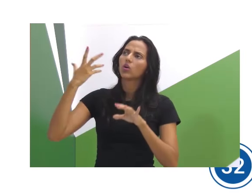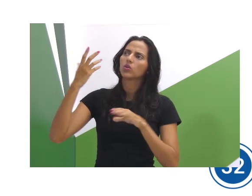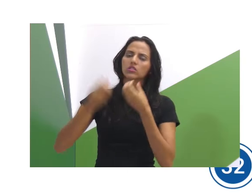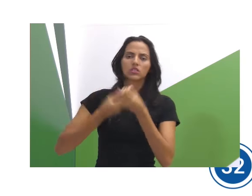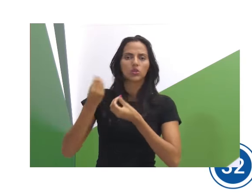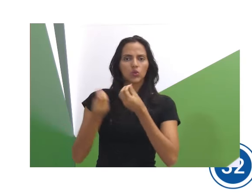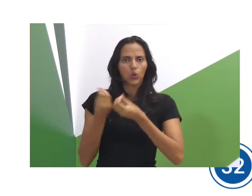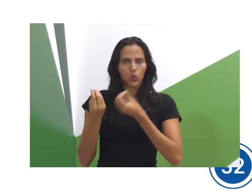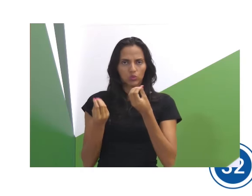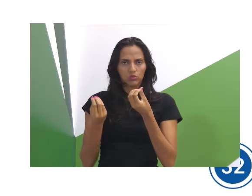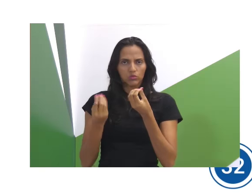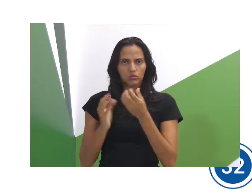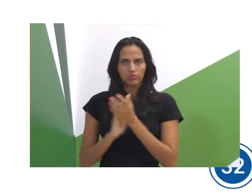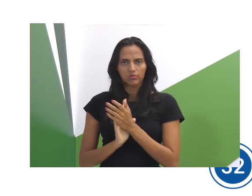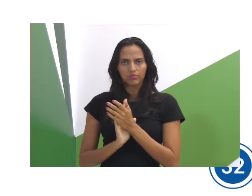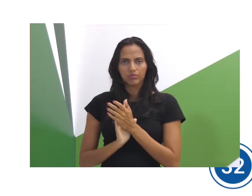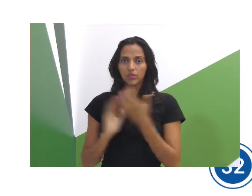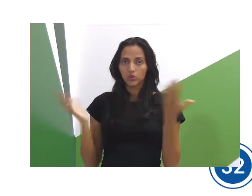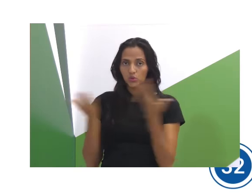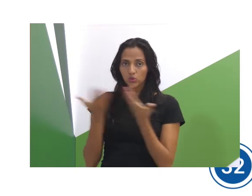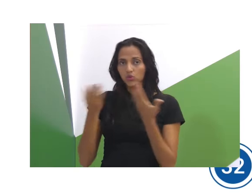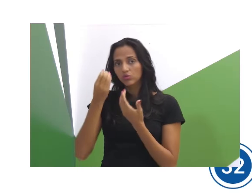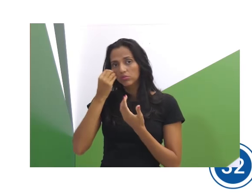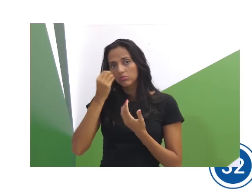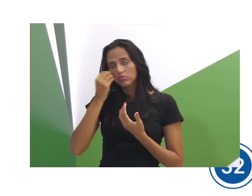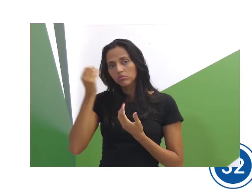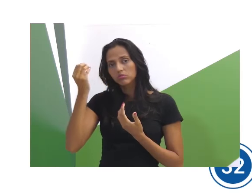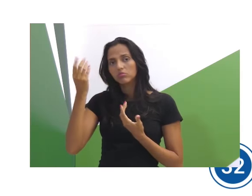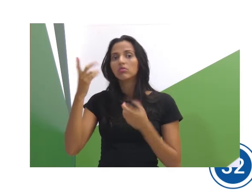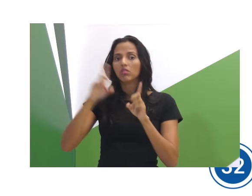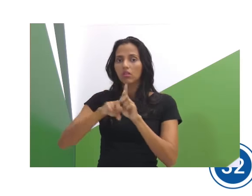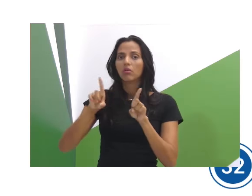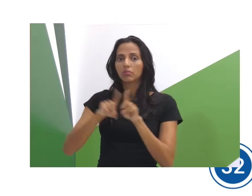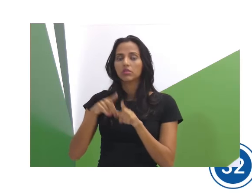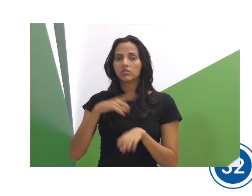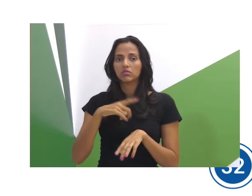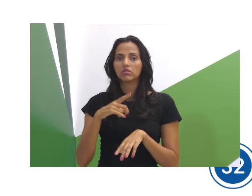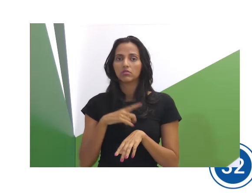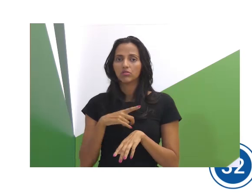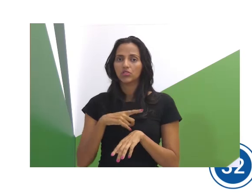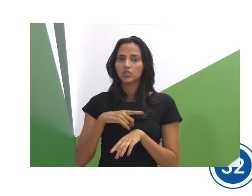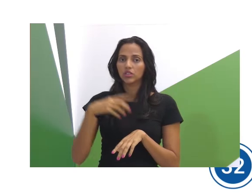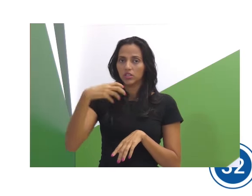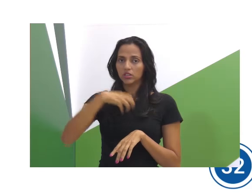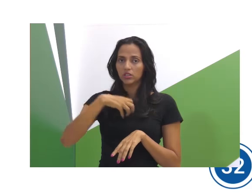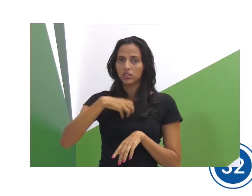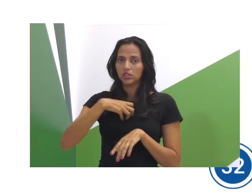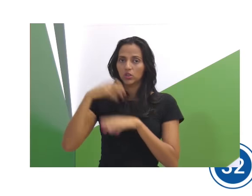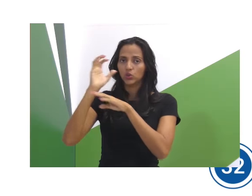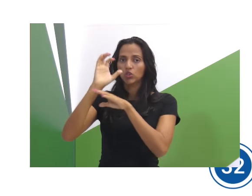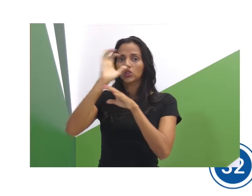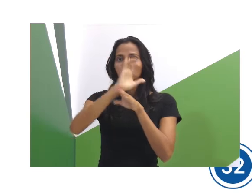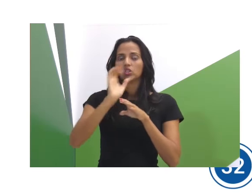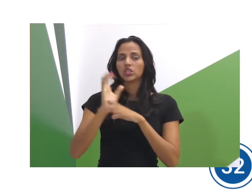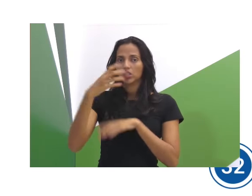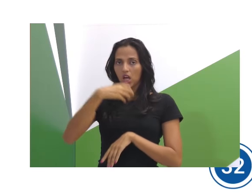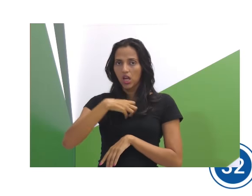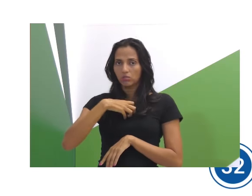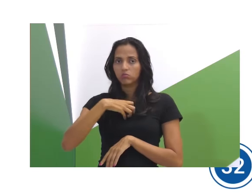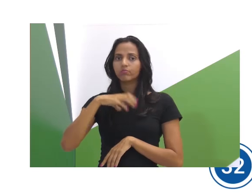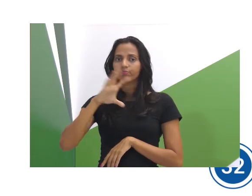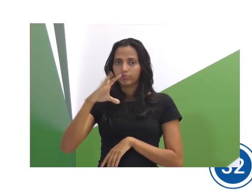o levante mais importante de escravos no Brasil foi a revolta dos Malês, ocorrida em Salvador, feito por escravos